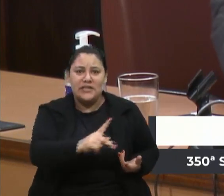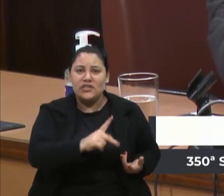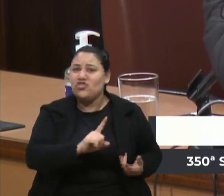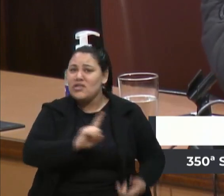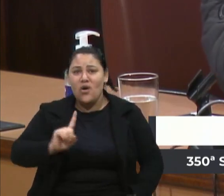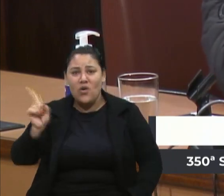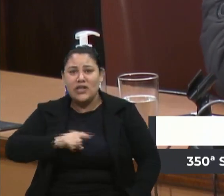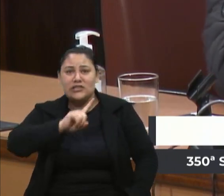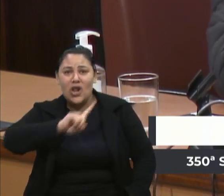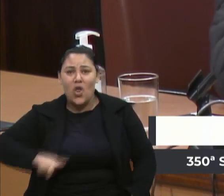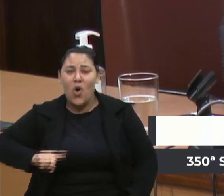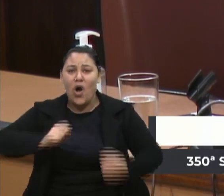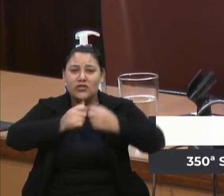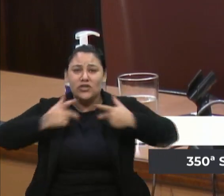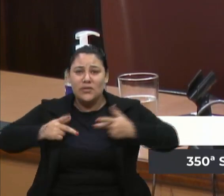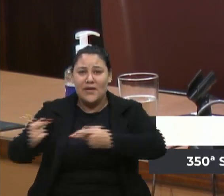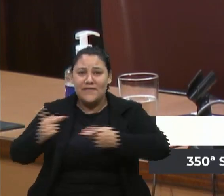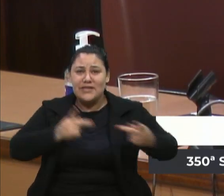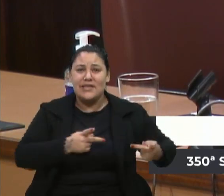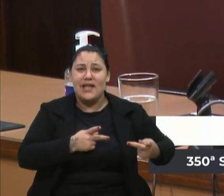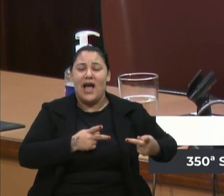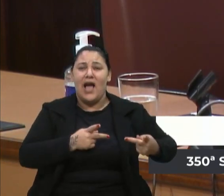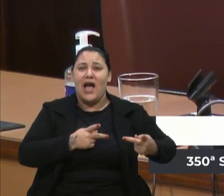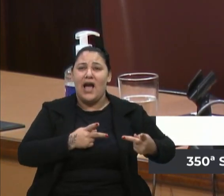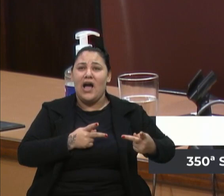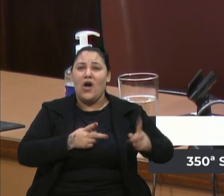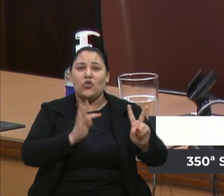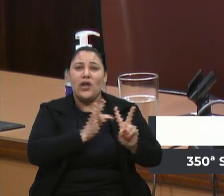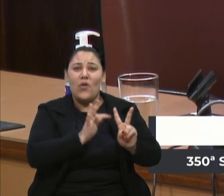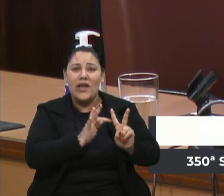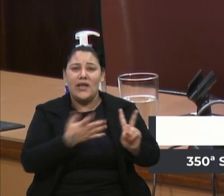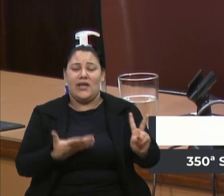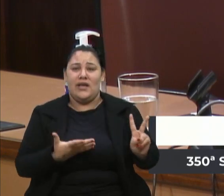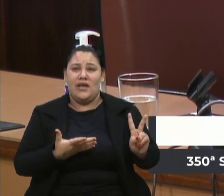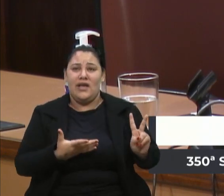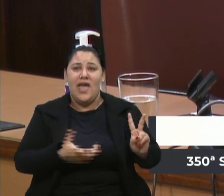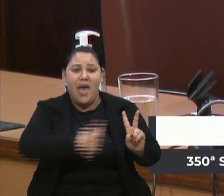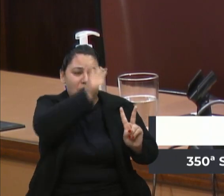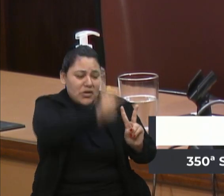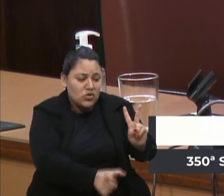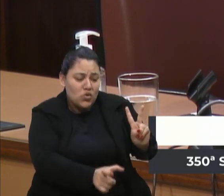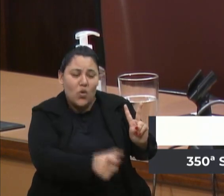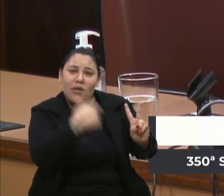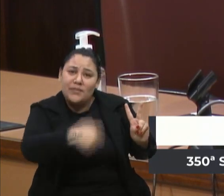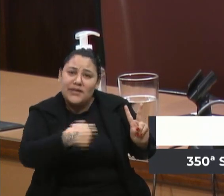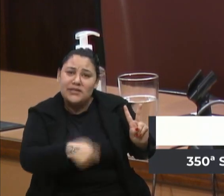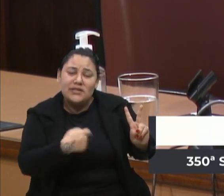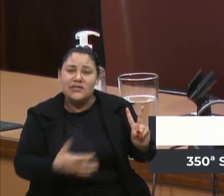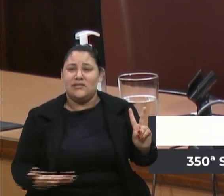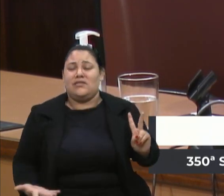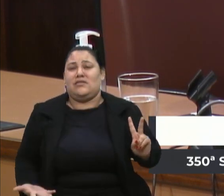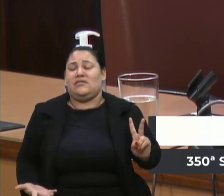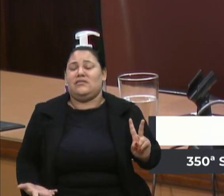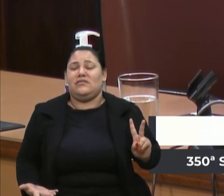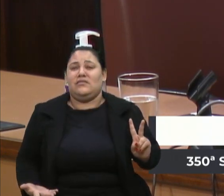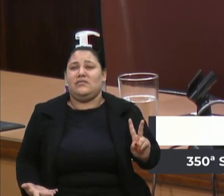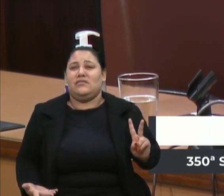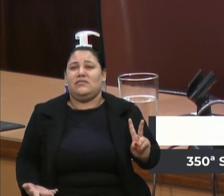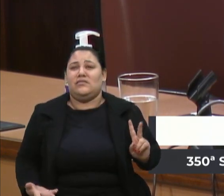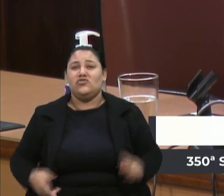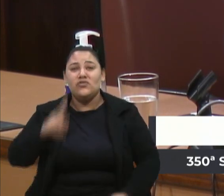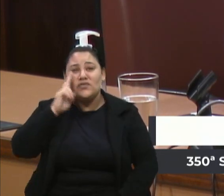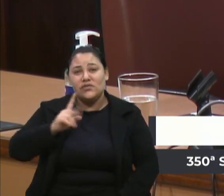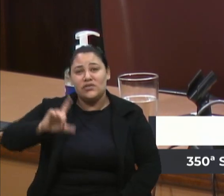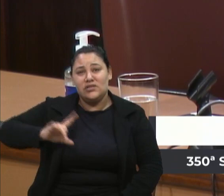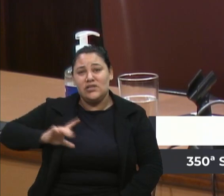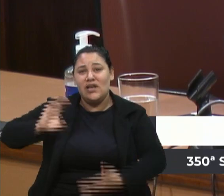ir ali. É a figura, gente, que falta ali. A gente reconhece, recurso veio aqui,